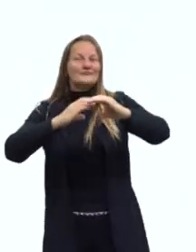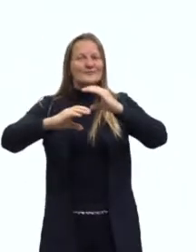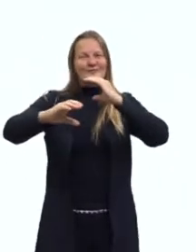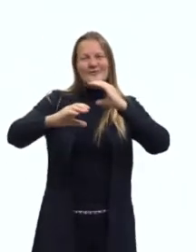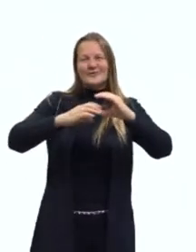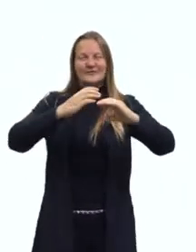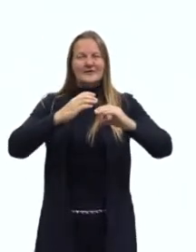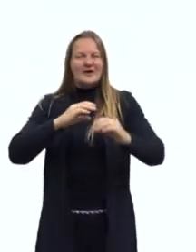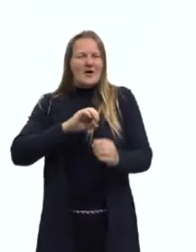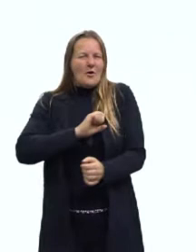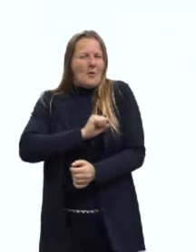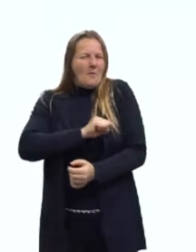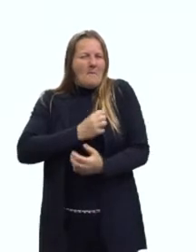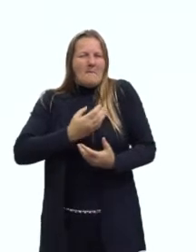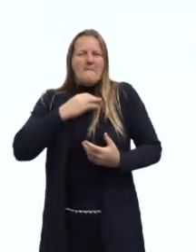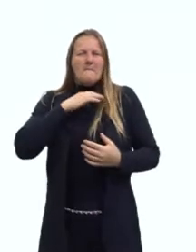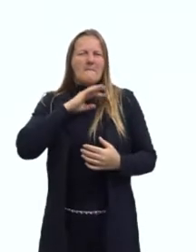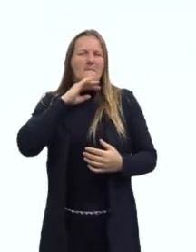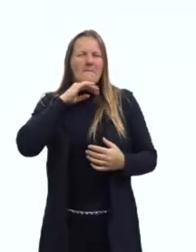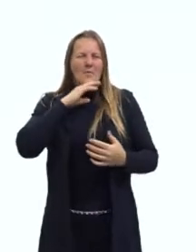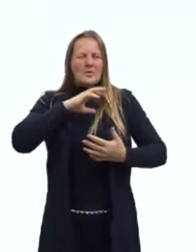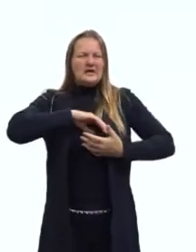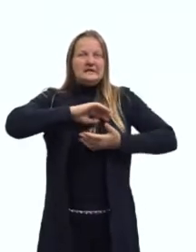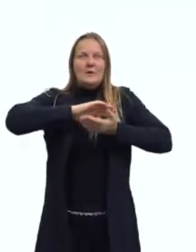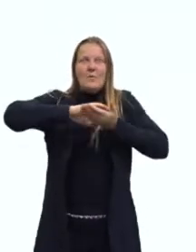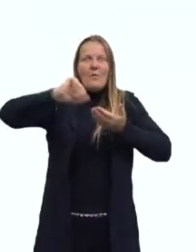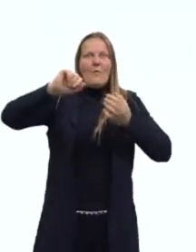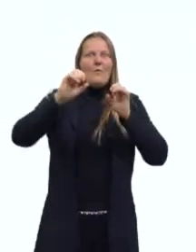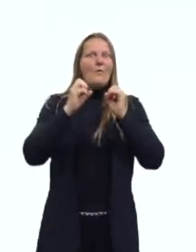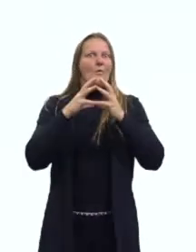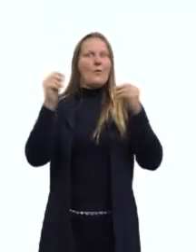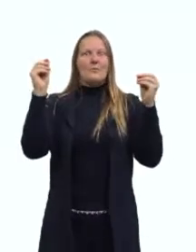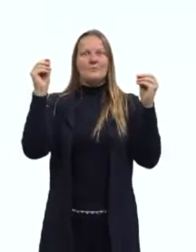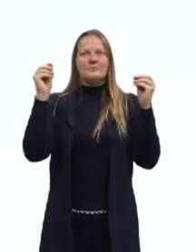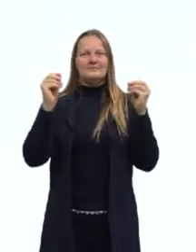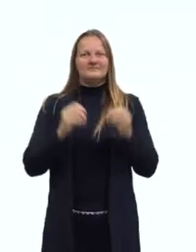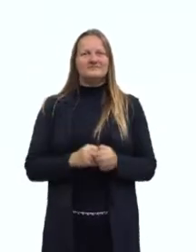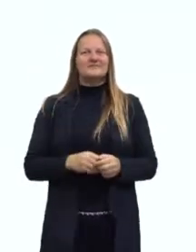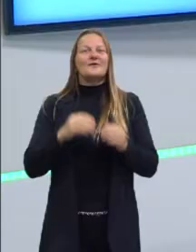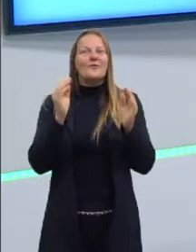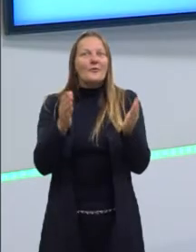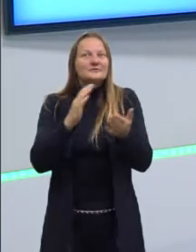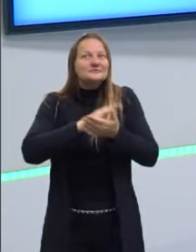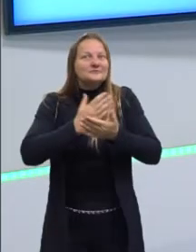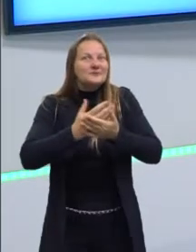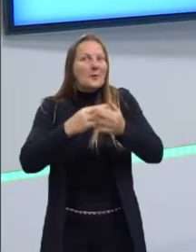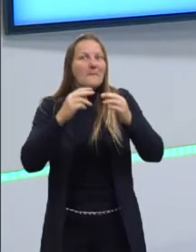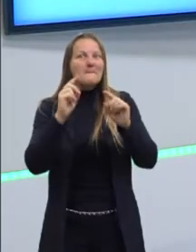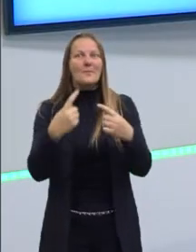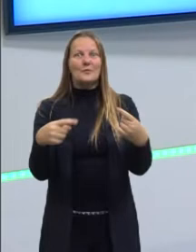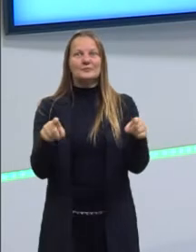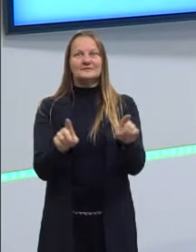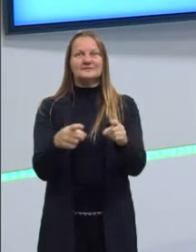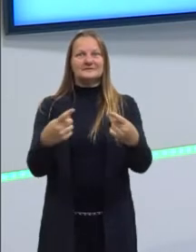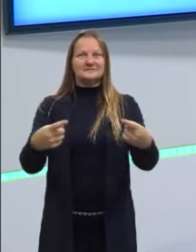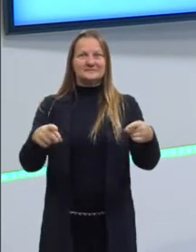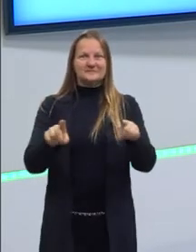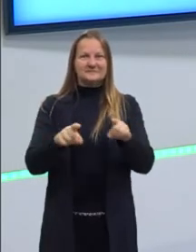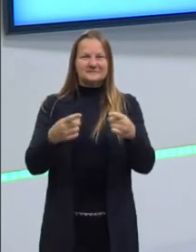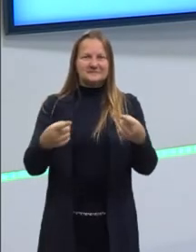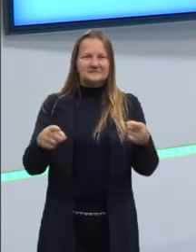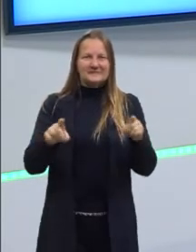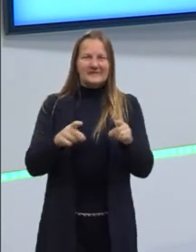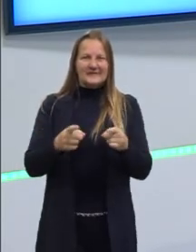espanta na então aqui eu vou trazer uma aula com uma interpretação de música Aí